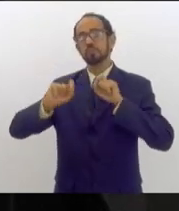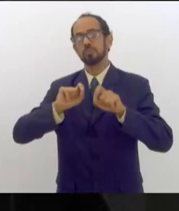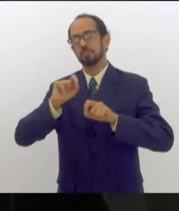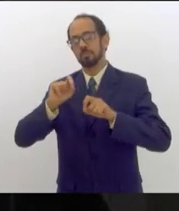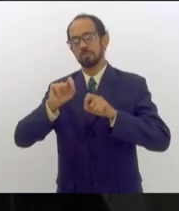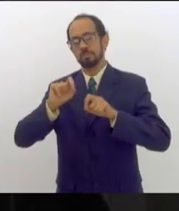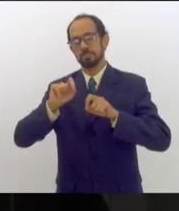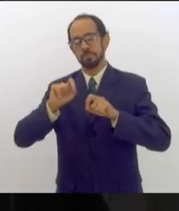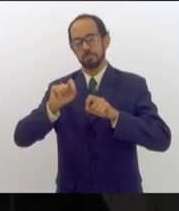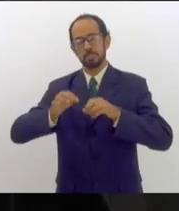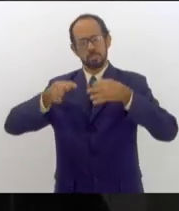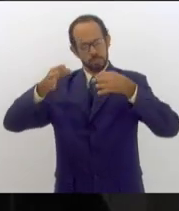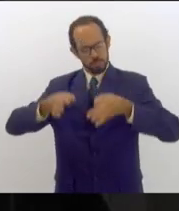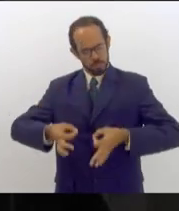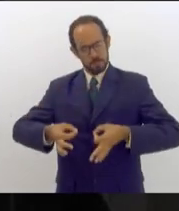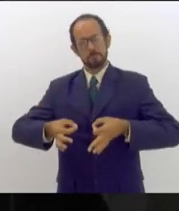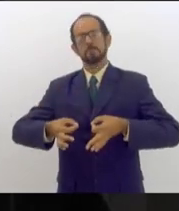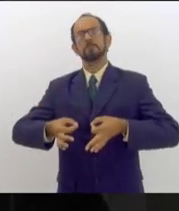corretamente